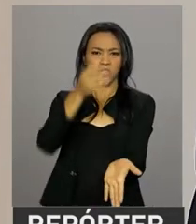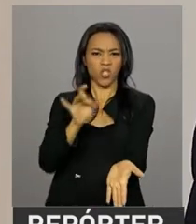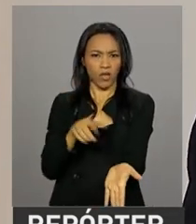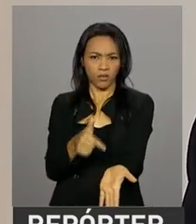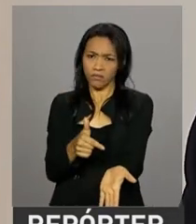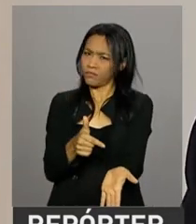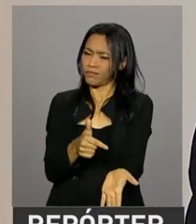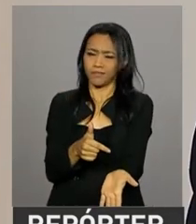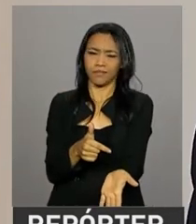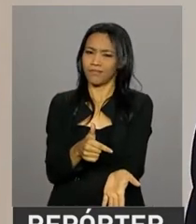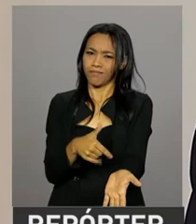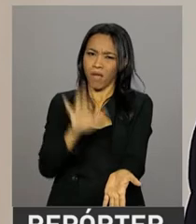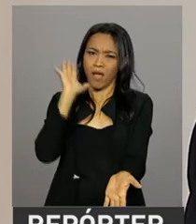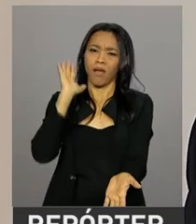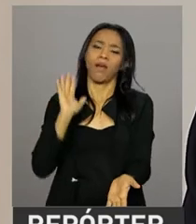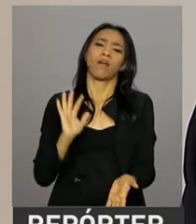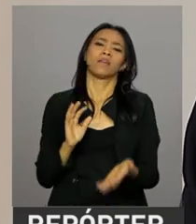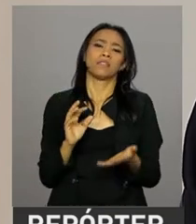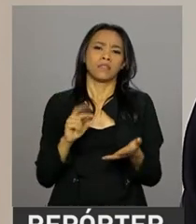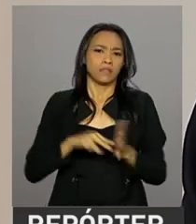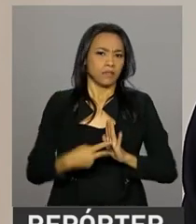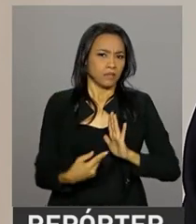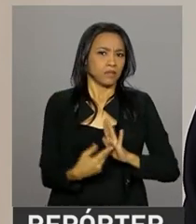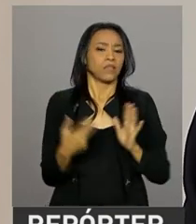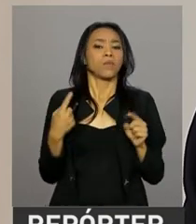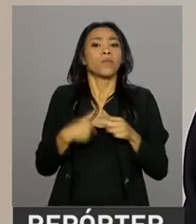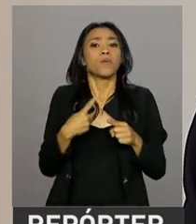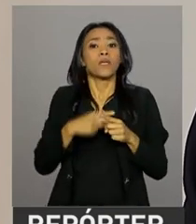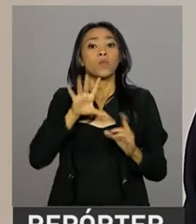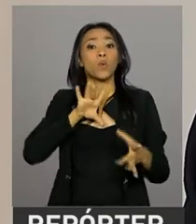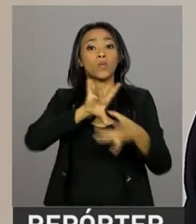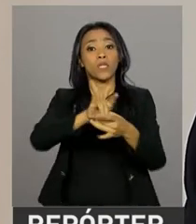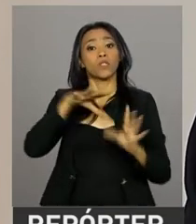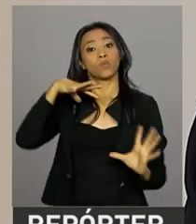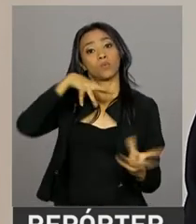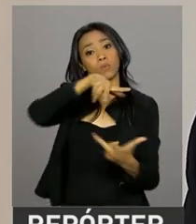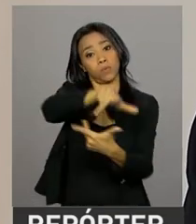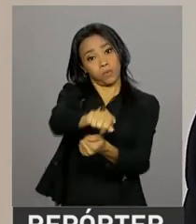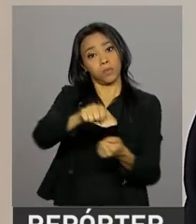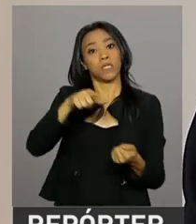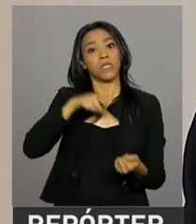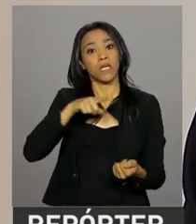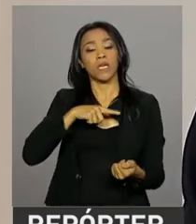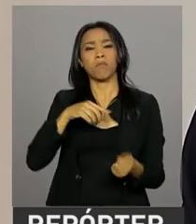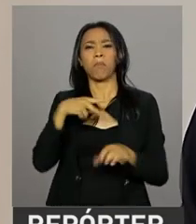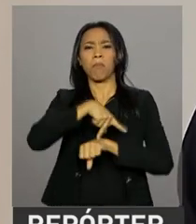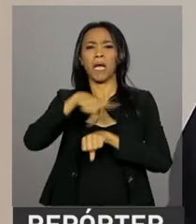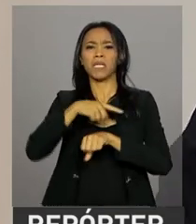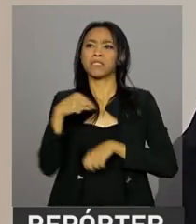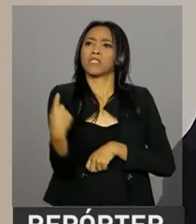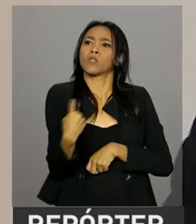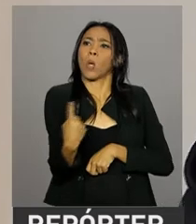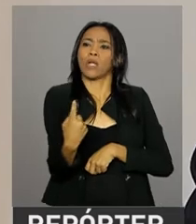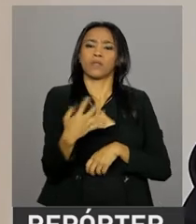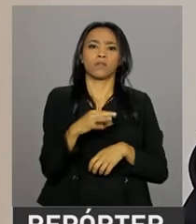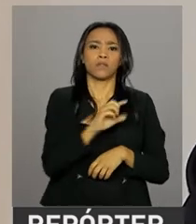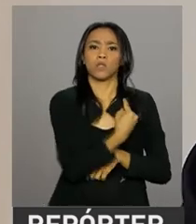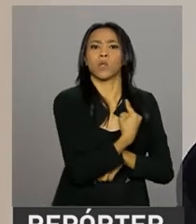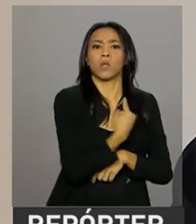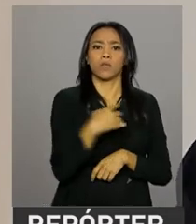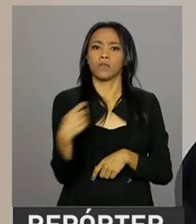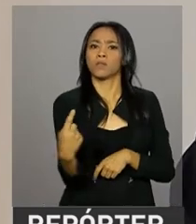em todos sabemos internacional tendências isolacionismo nossa resposta